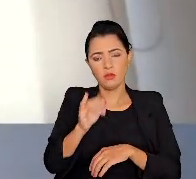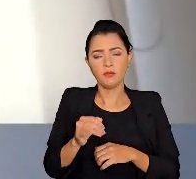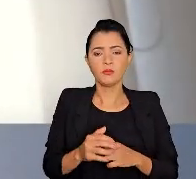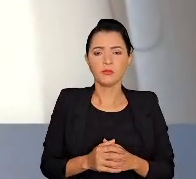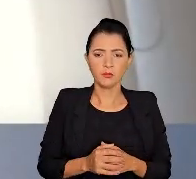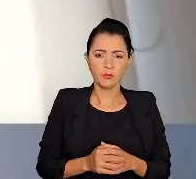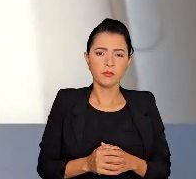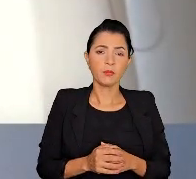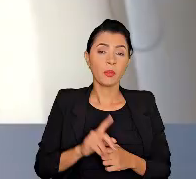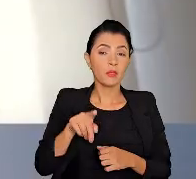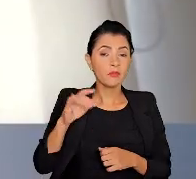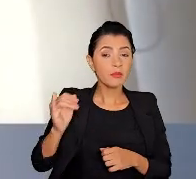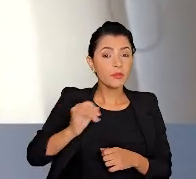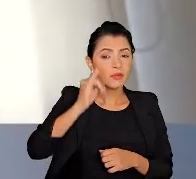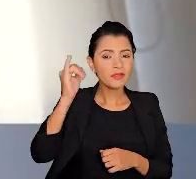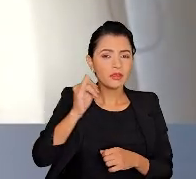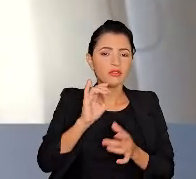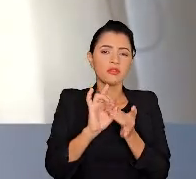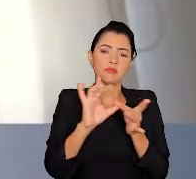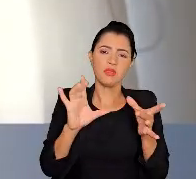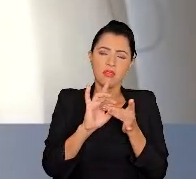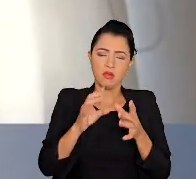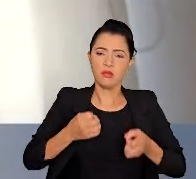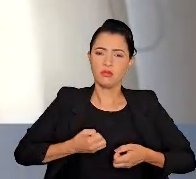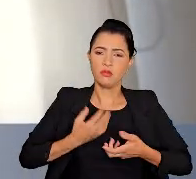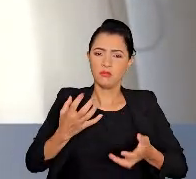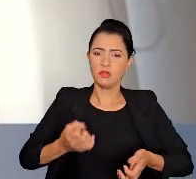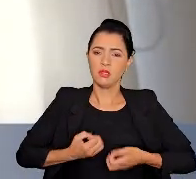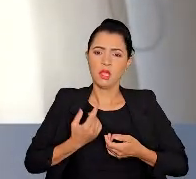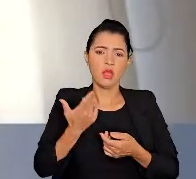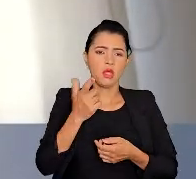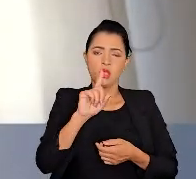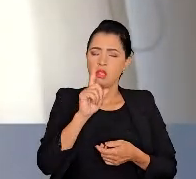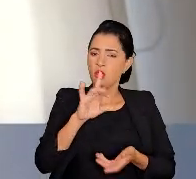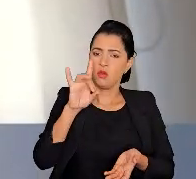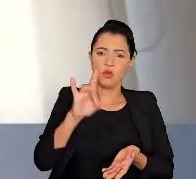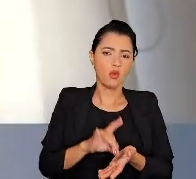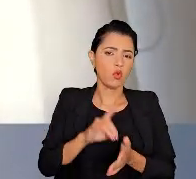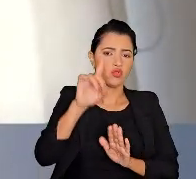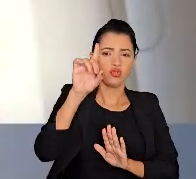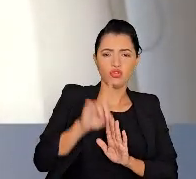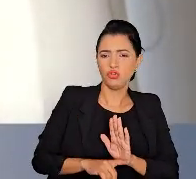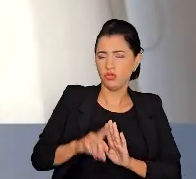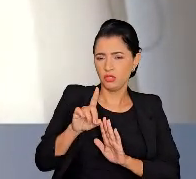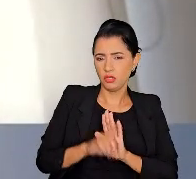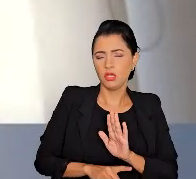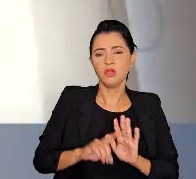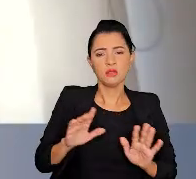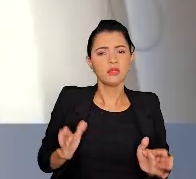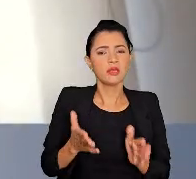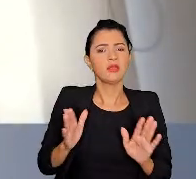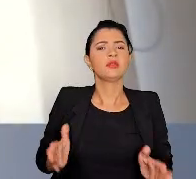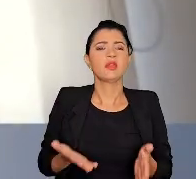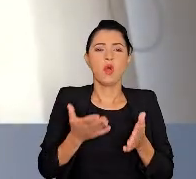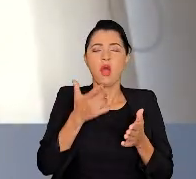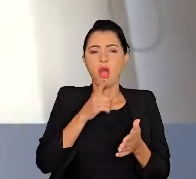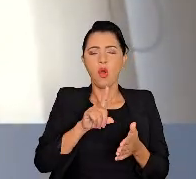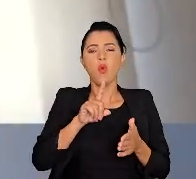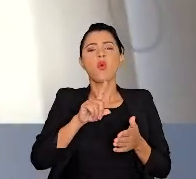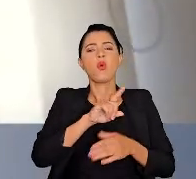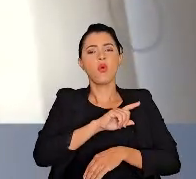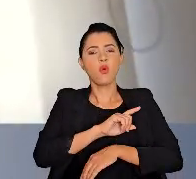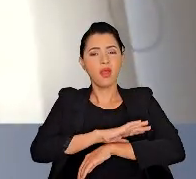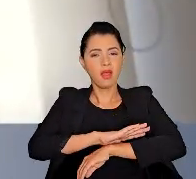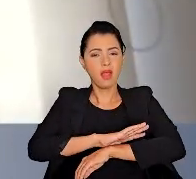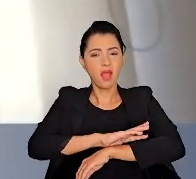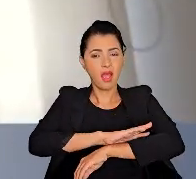preceito fundamental de liberdade de expressão não consagra o direito à incitação ao racismo. Segue